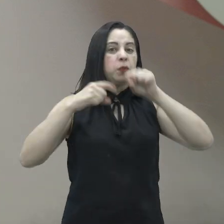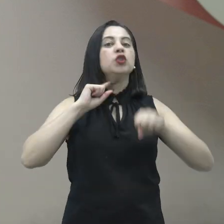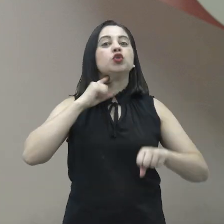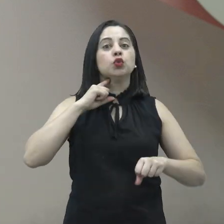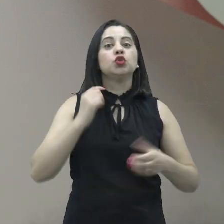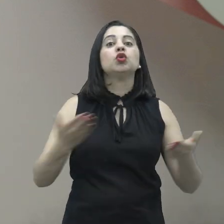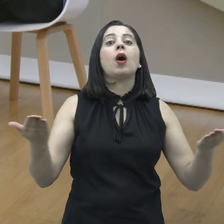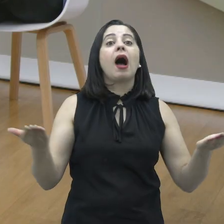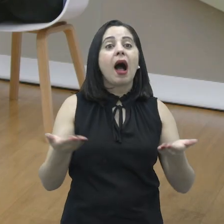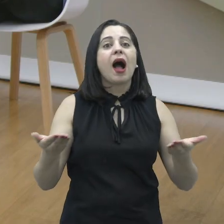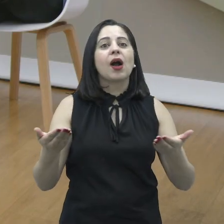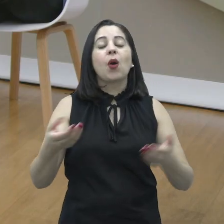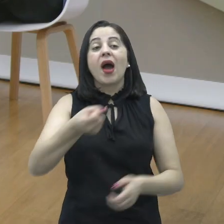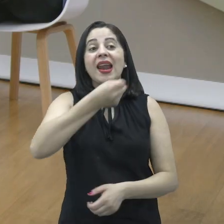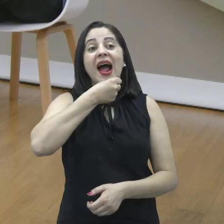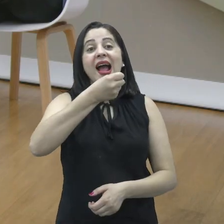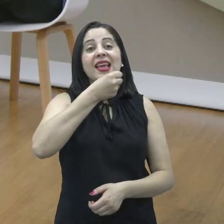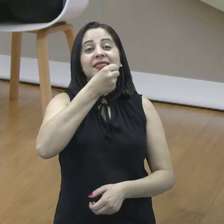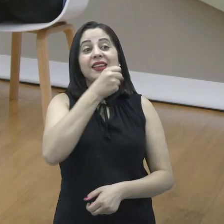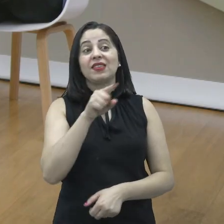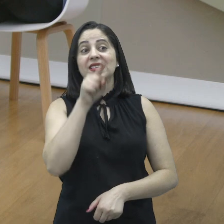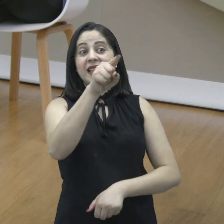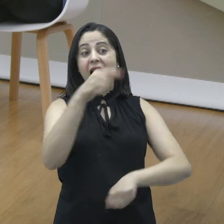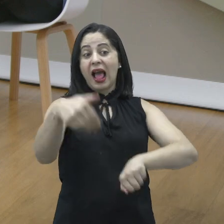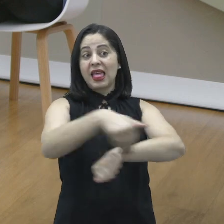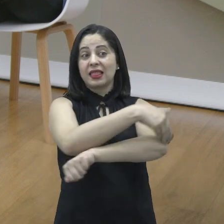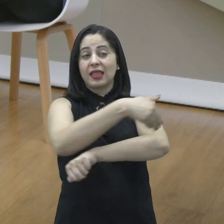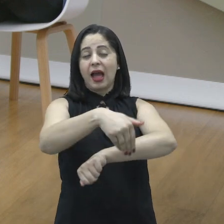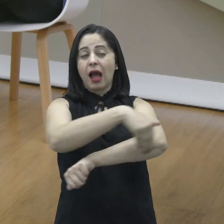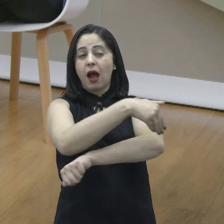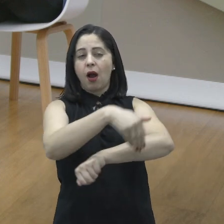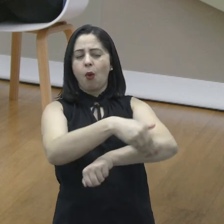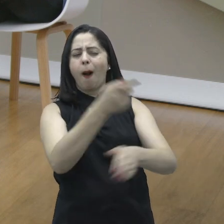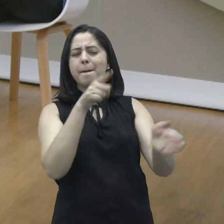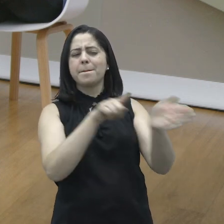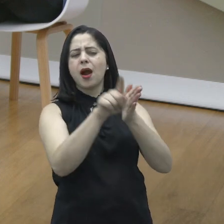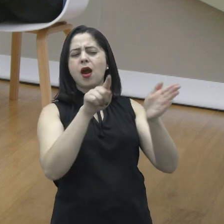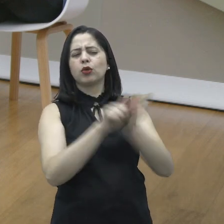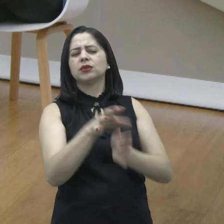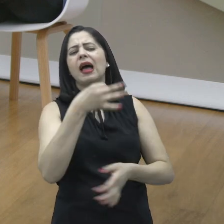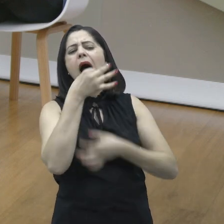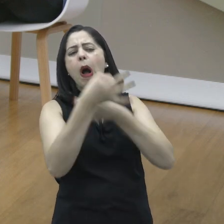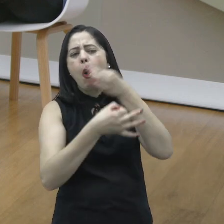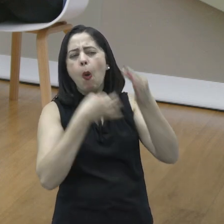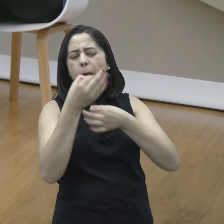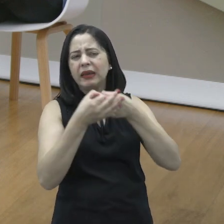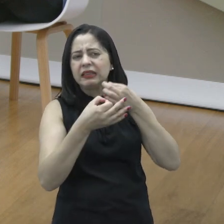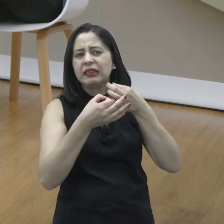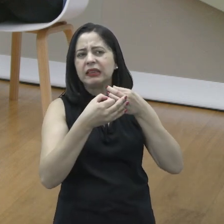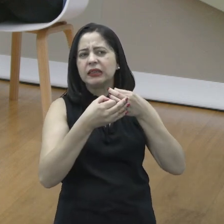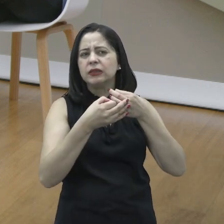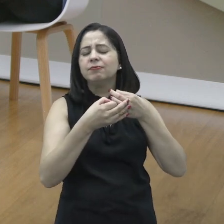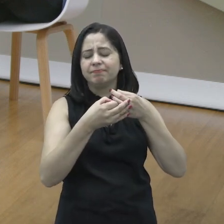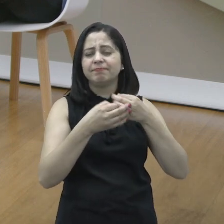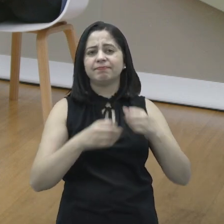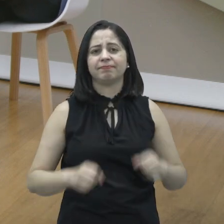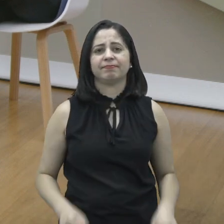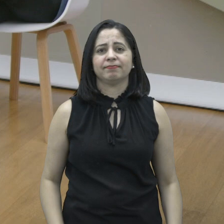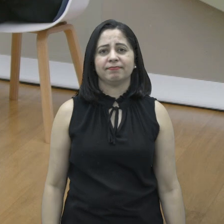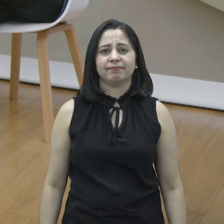população. Doutor, nossa equipe foi até as ruas para saber se essa poluição anda atrapalhando a saúde. Vamos